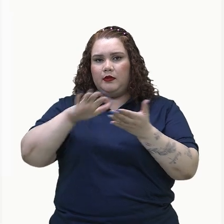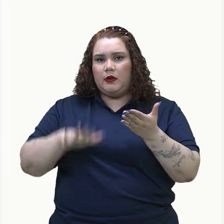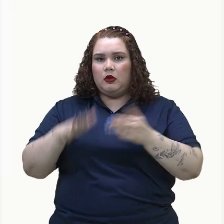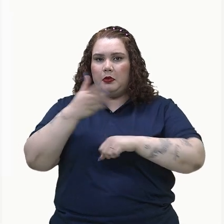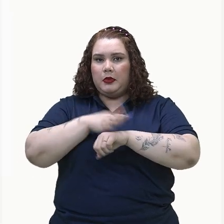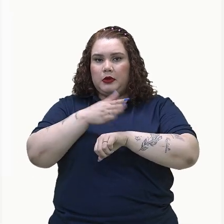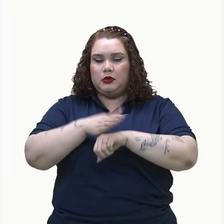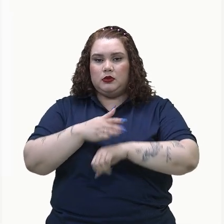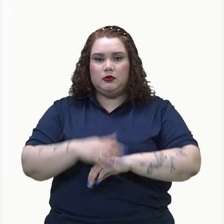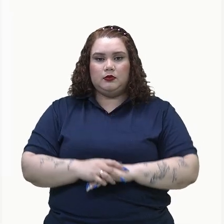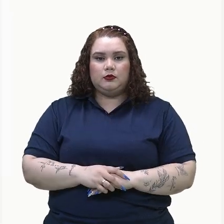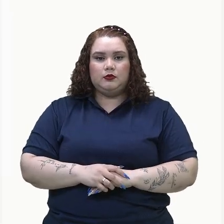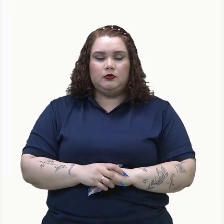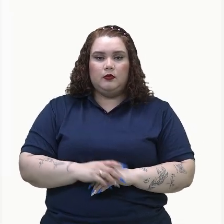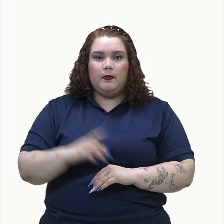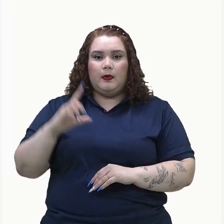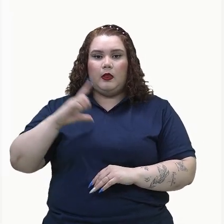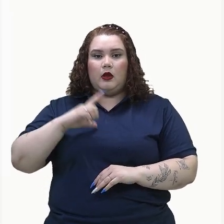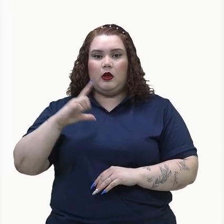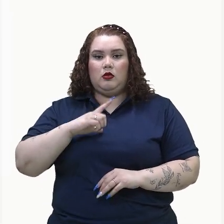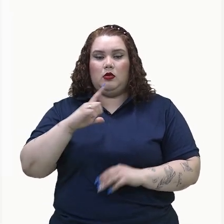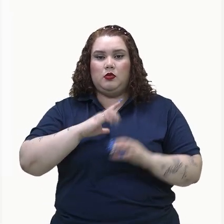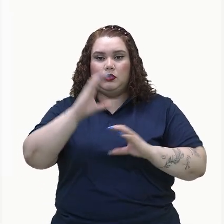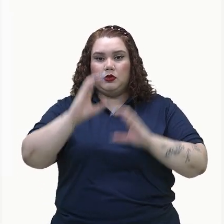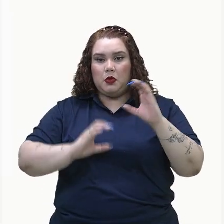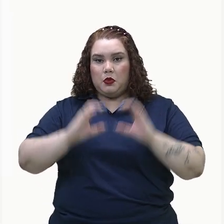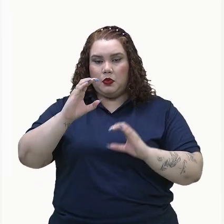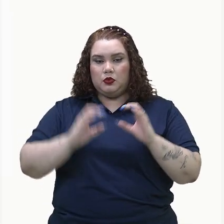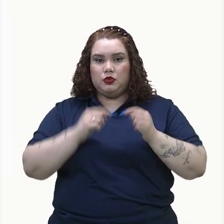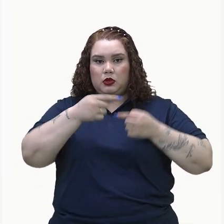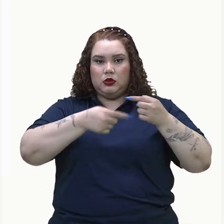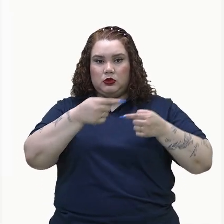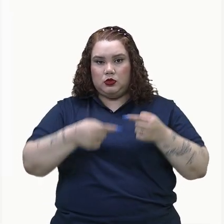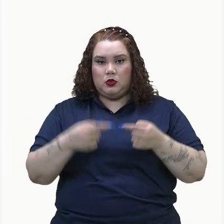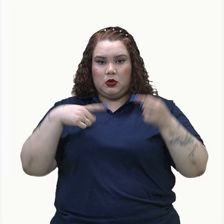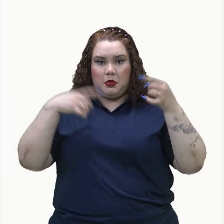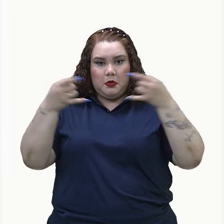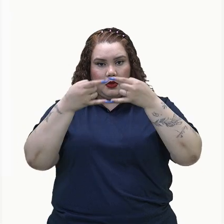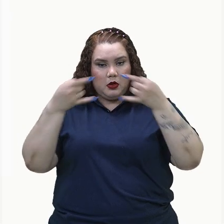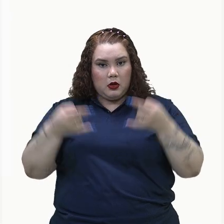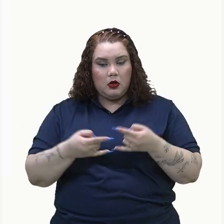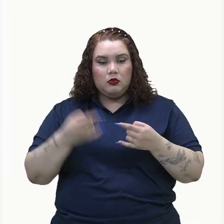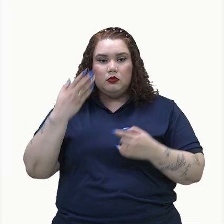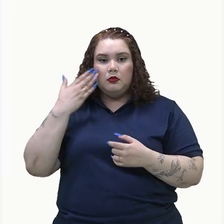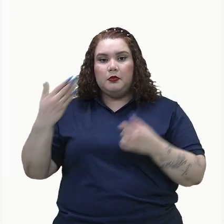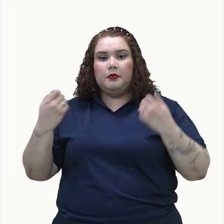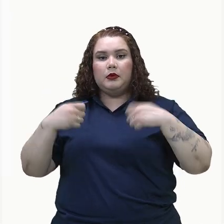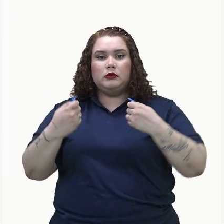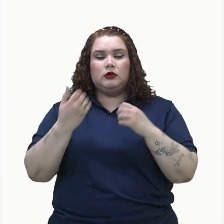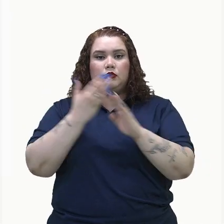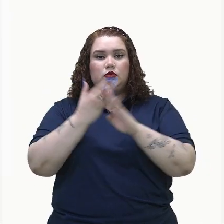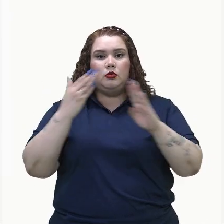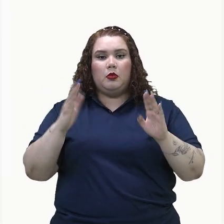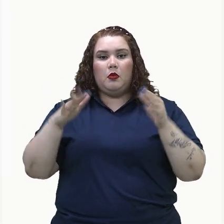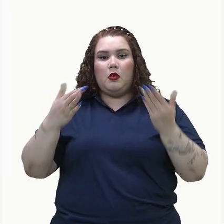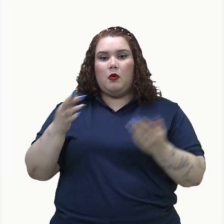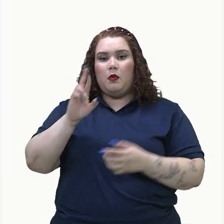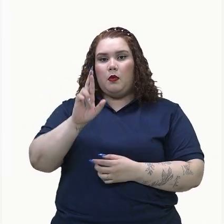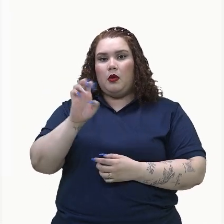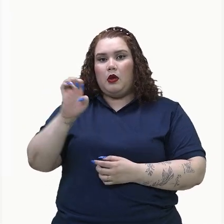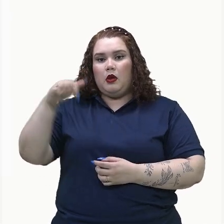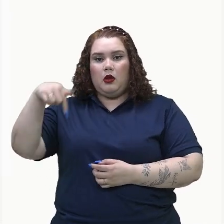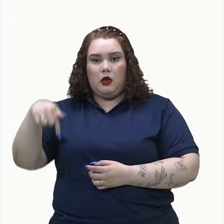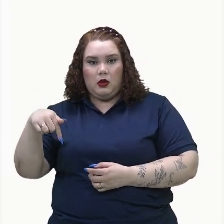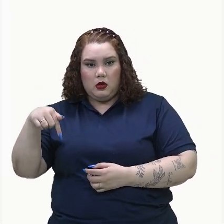prático. Nós temos aqui um circuito de resistor que está em paralelo e nós temos que encontrar a resistência